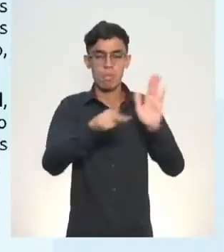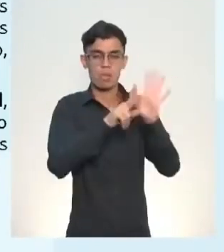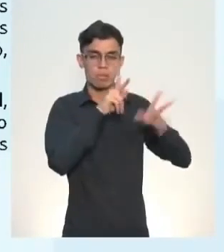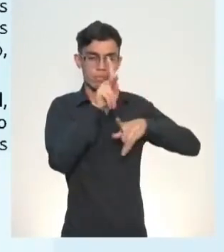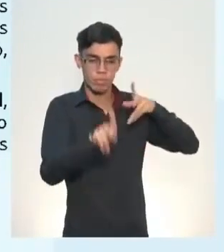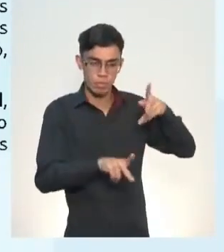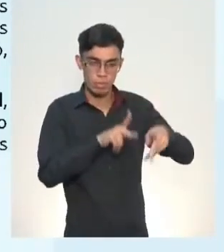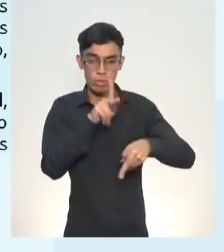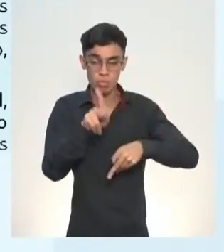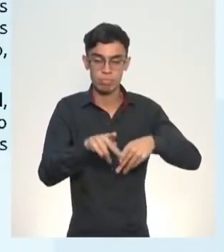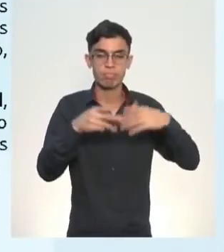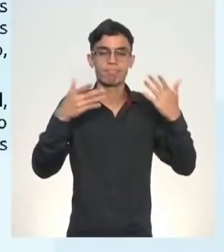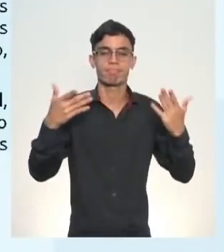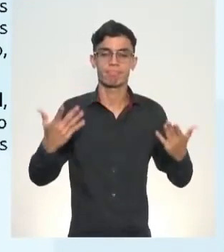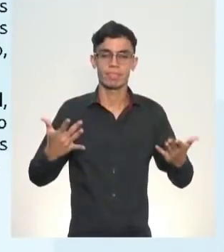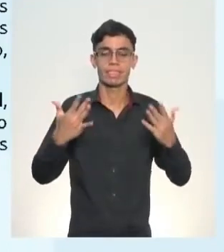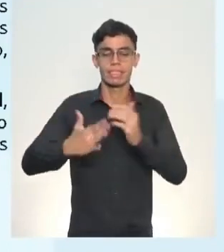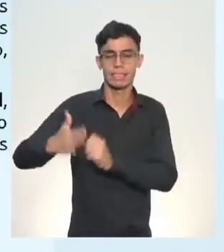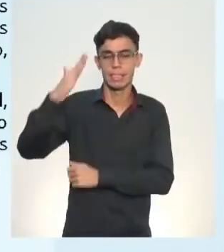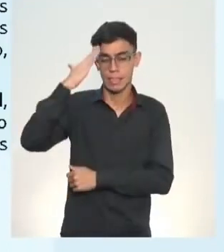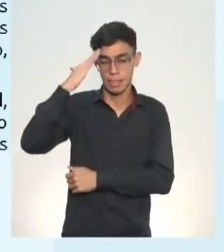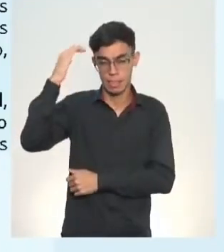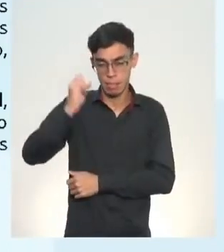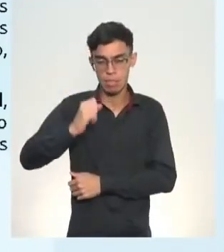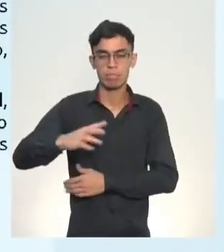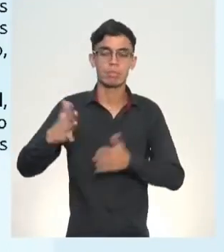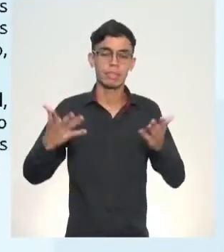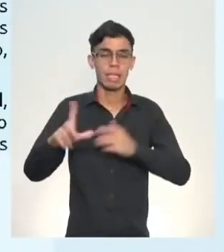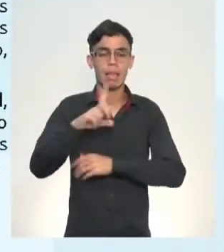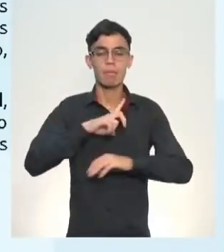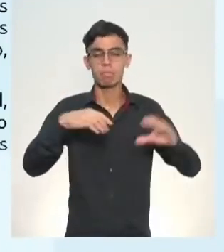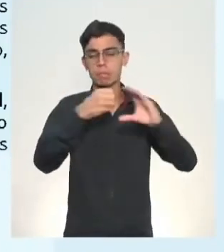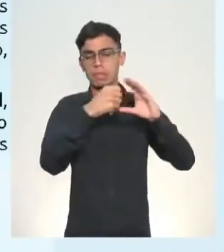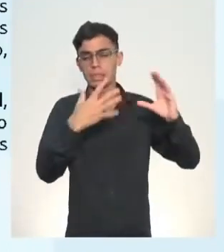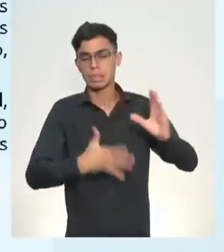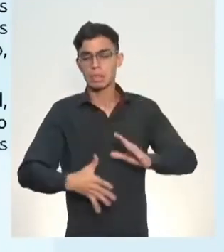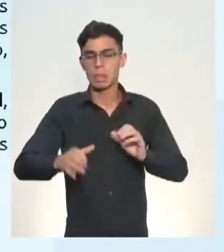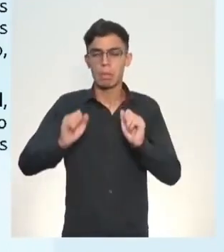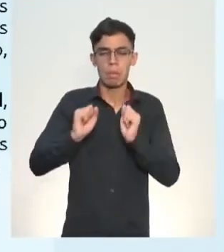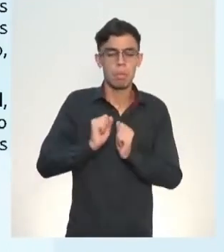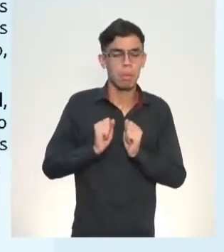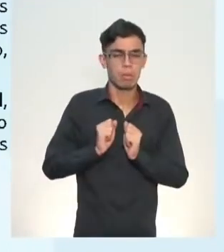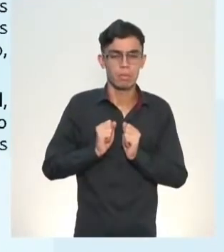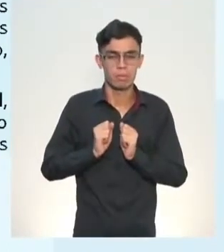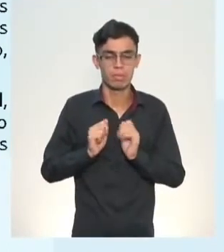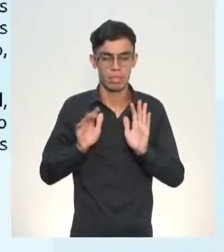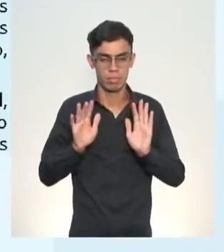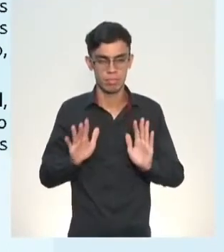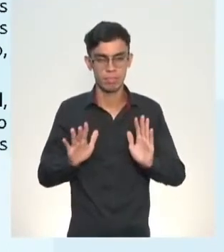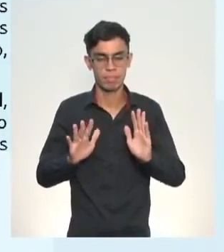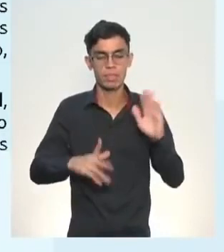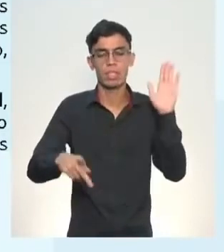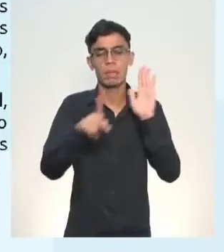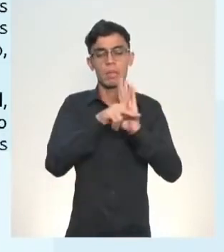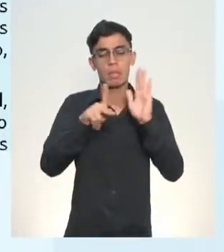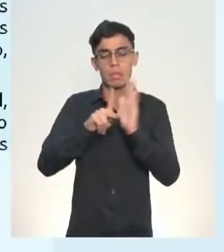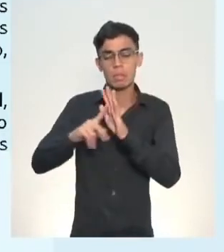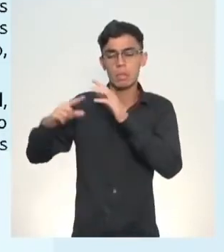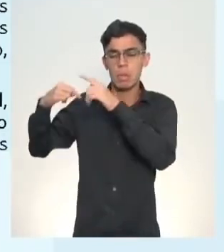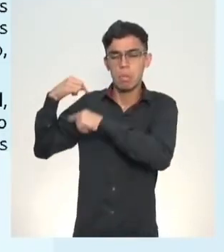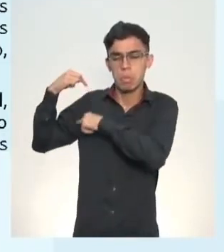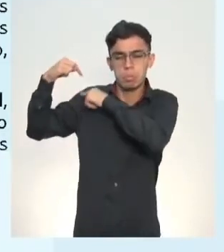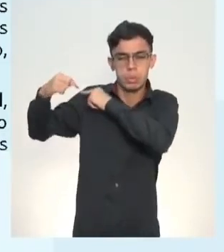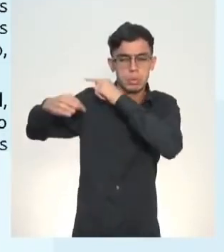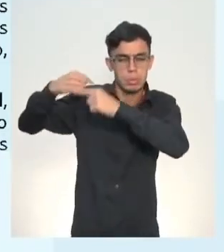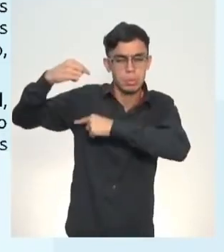Tá? Então, esses saberes, eles têm um caráter intuitivo, gestacional, né? São transmitidos de geração